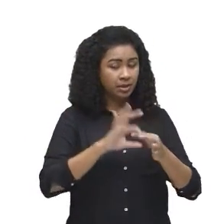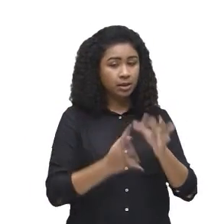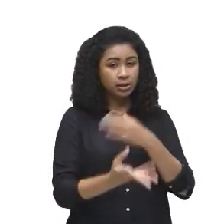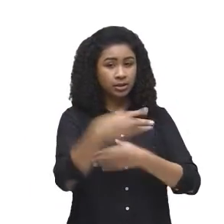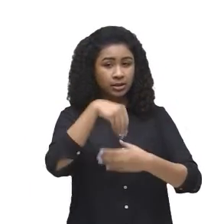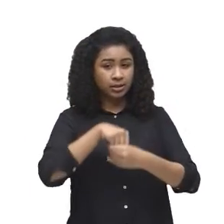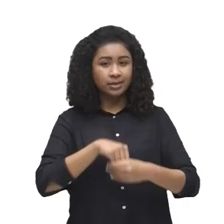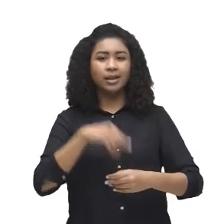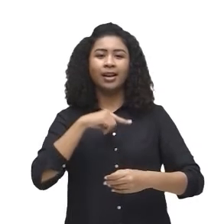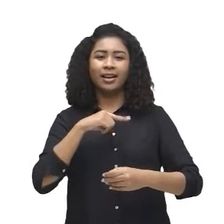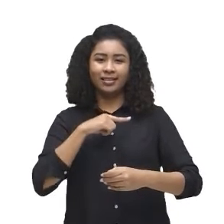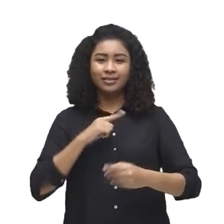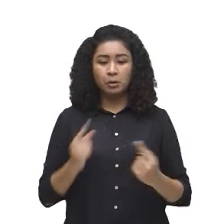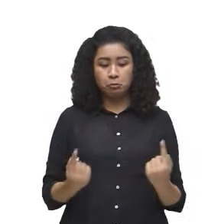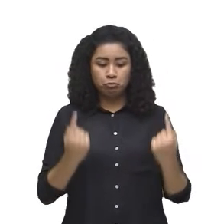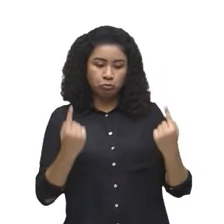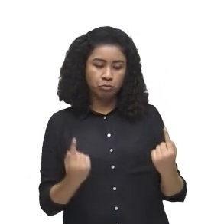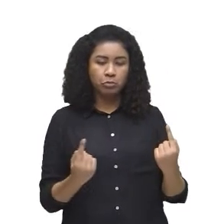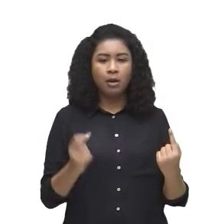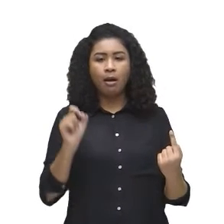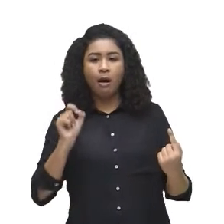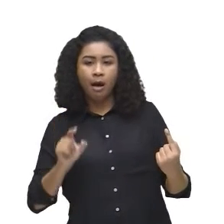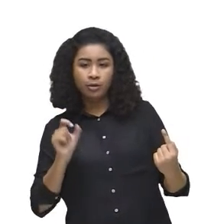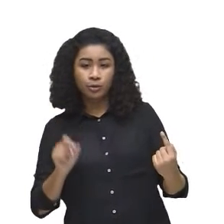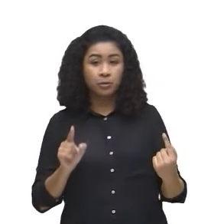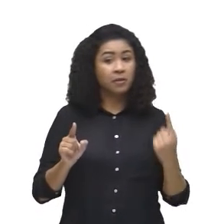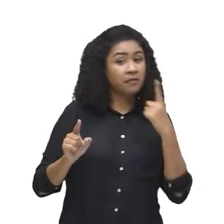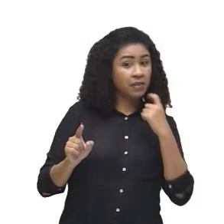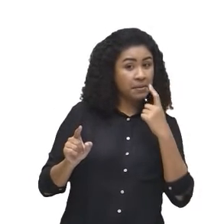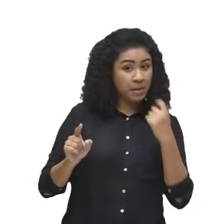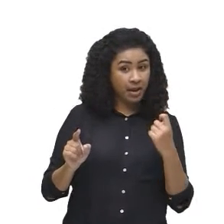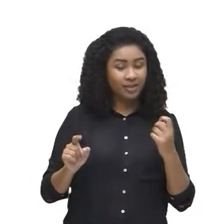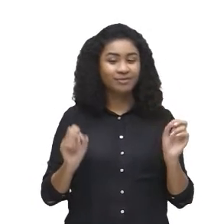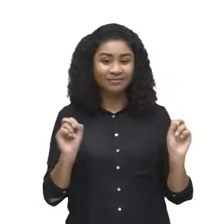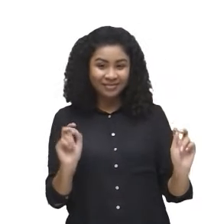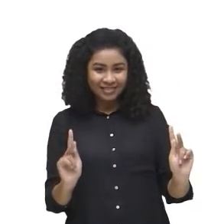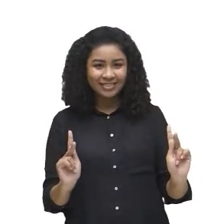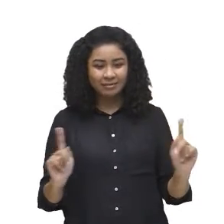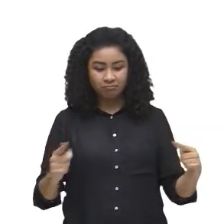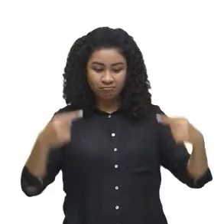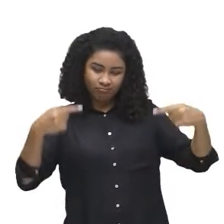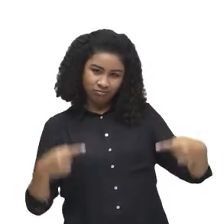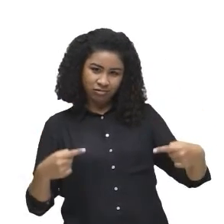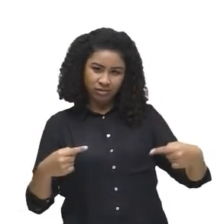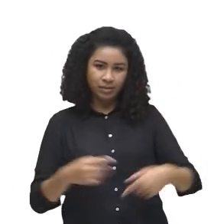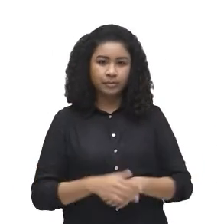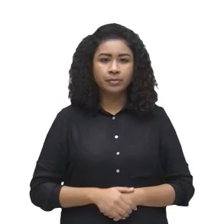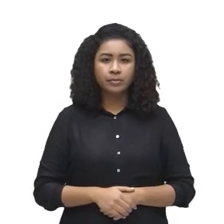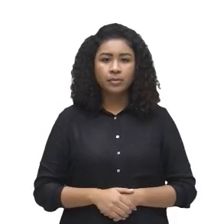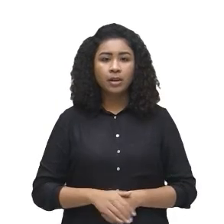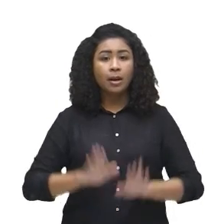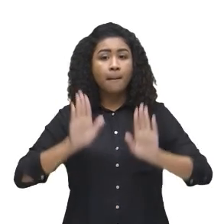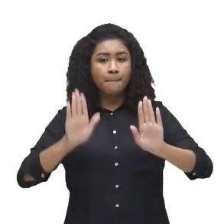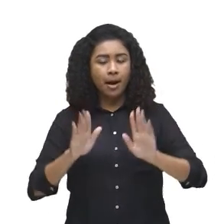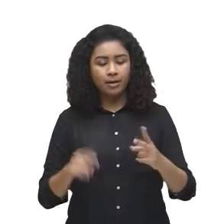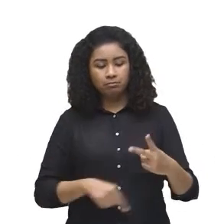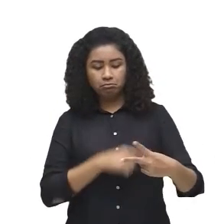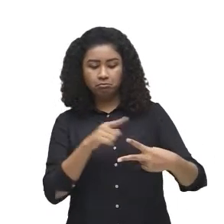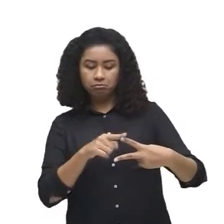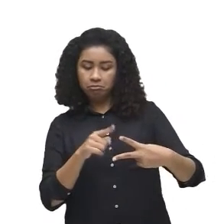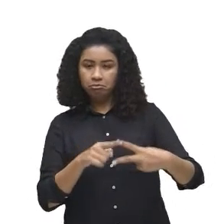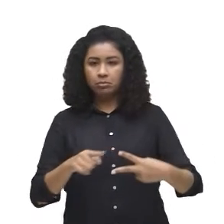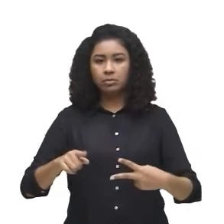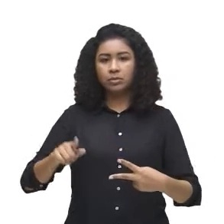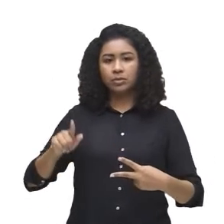e é dividido em categorias. Aí a diferença é que na luta greco-romana só pode ser aplicado golpes acima